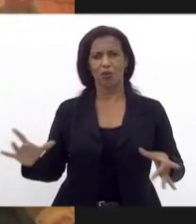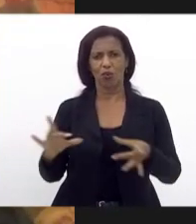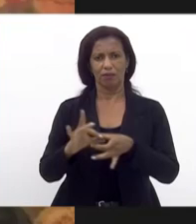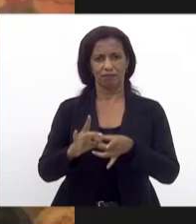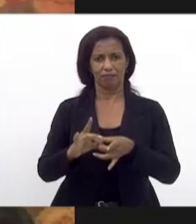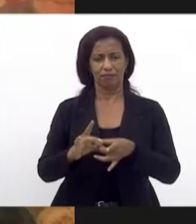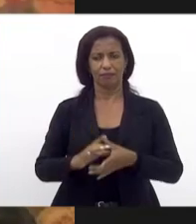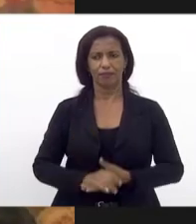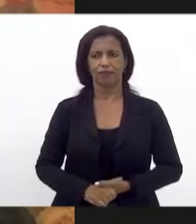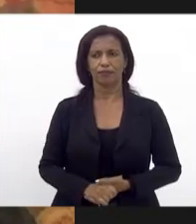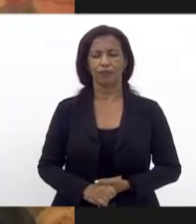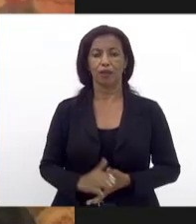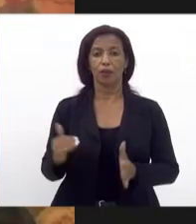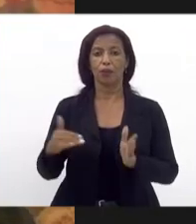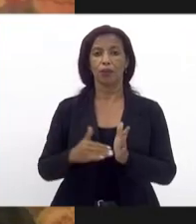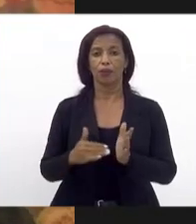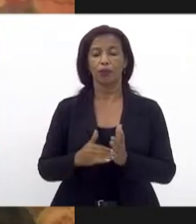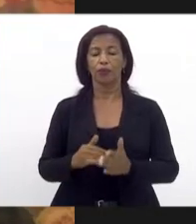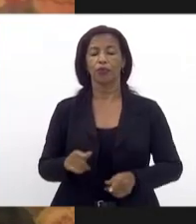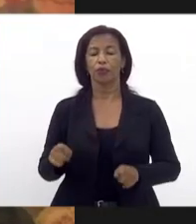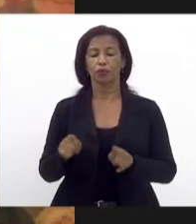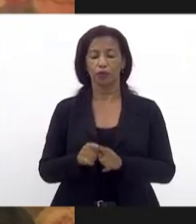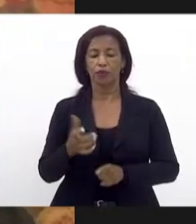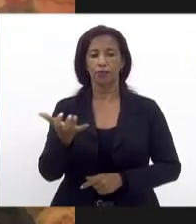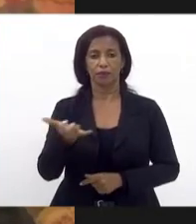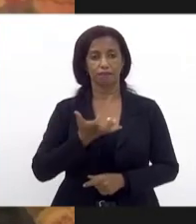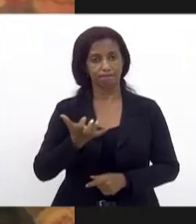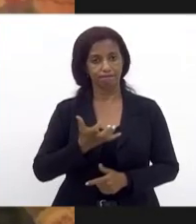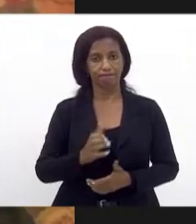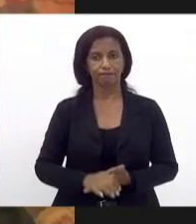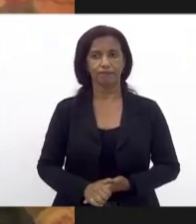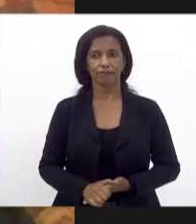conectados. Por último, eu também queria